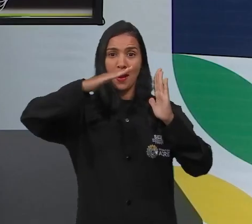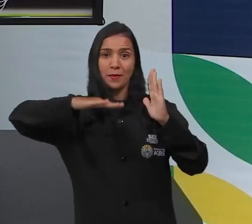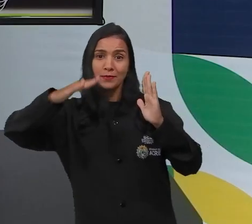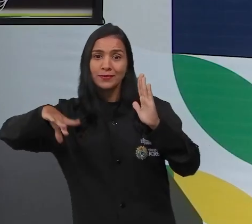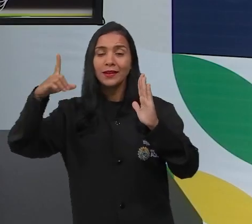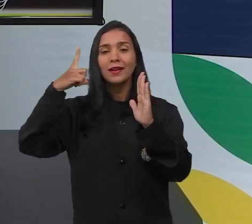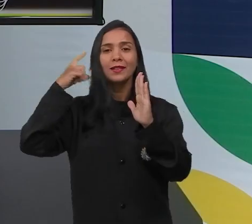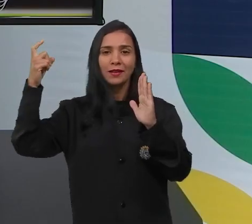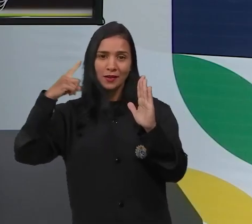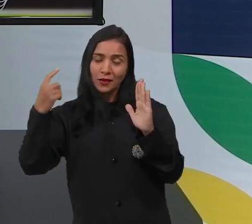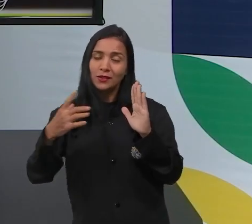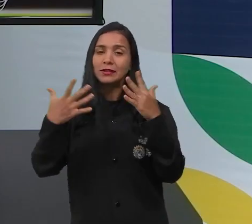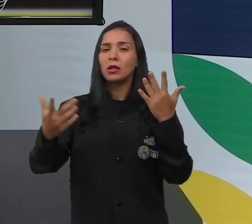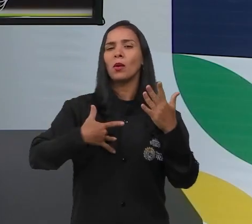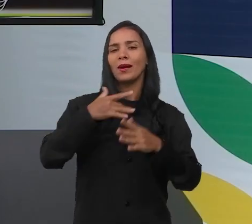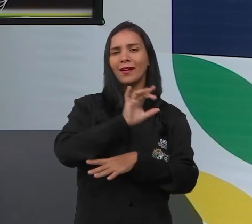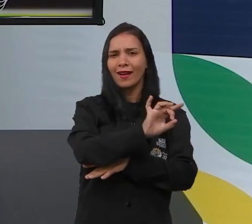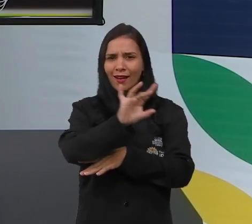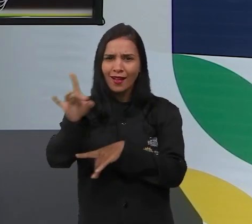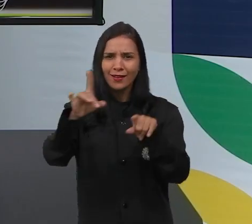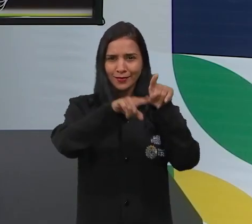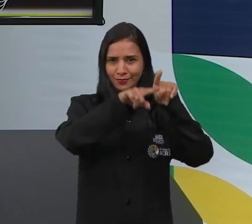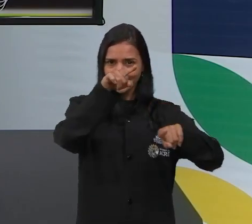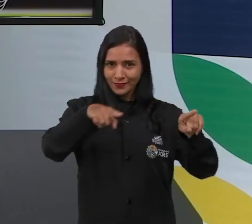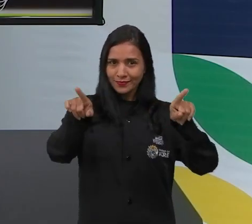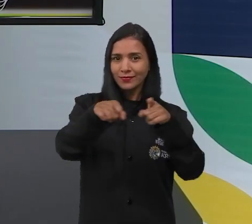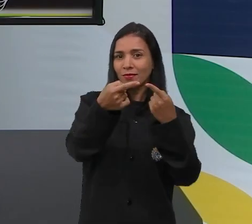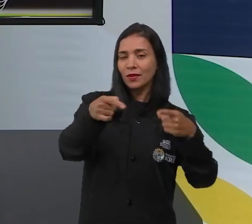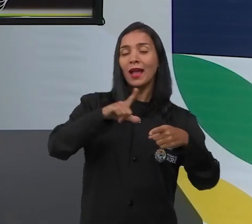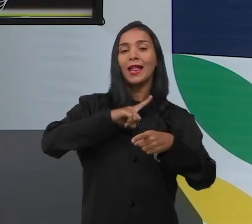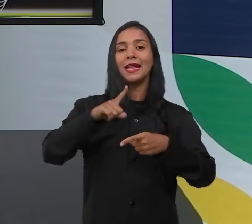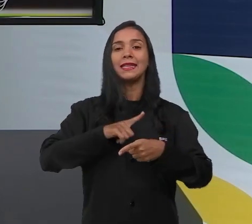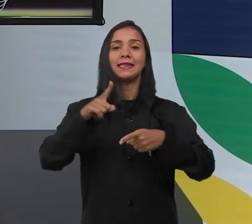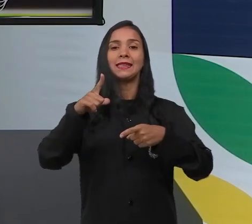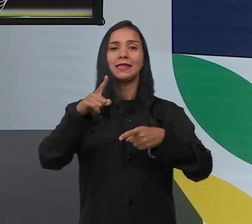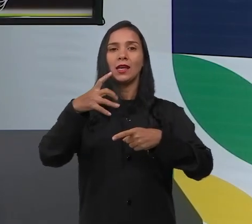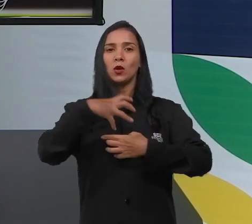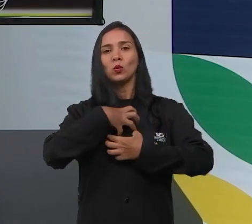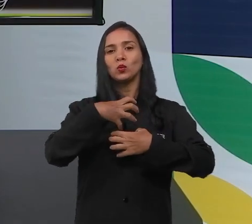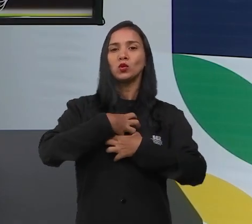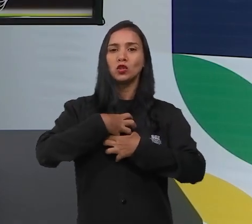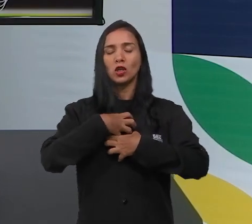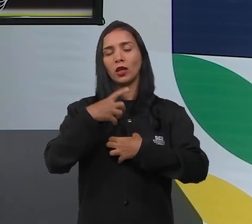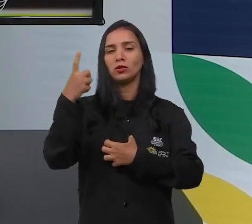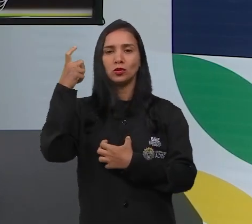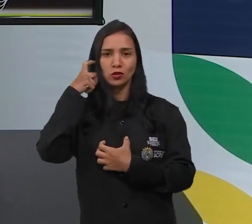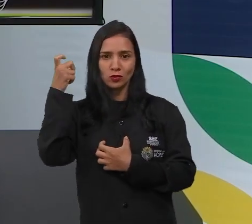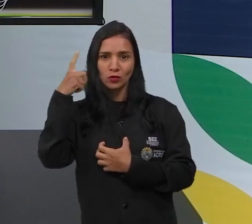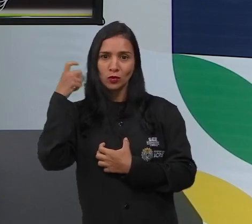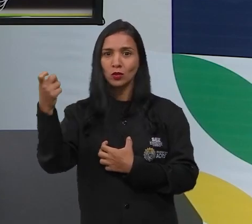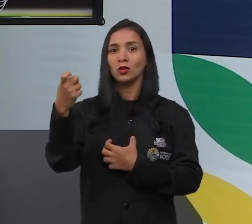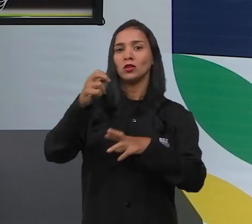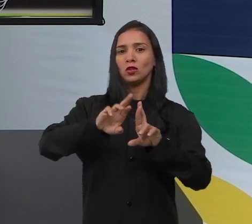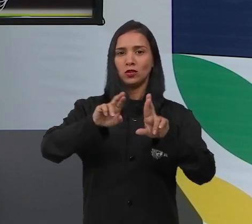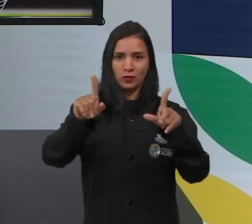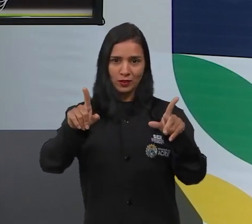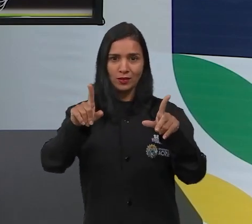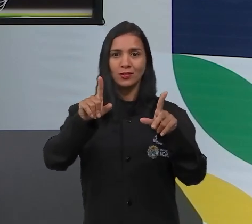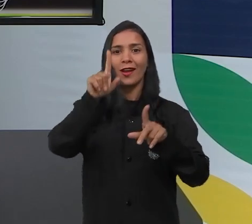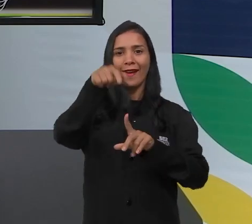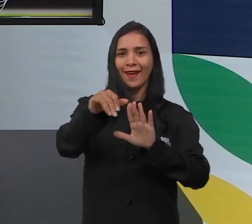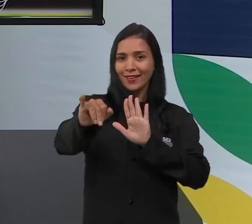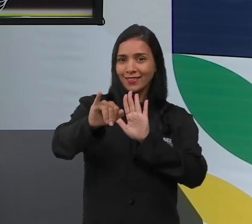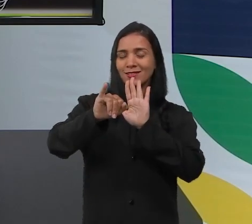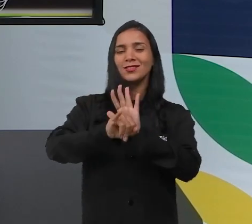Então, cada instrumento, ele vai ter um timbre diferente. Então, é a cor do som, é o que o